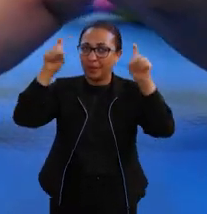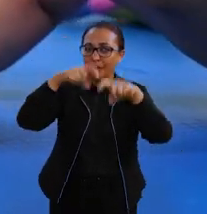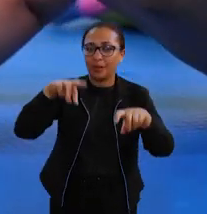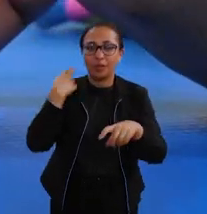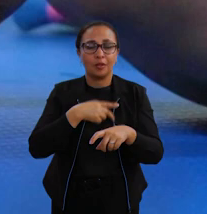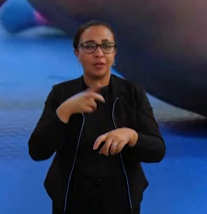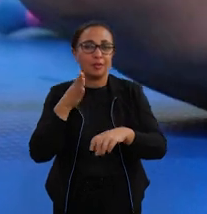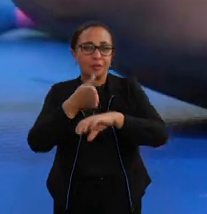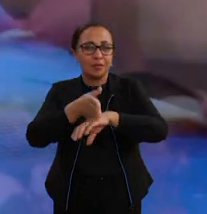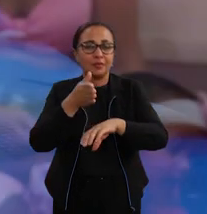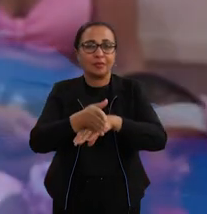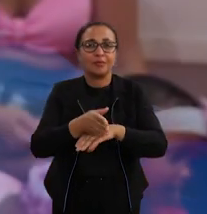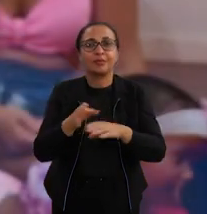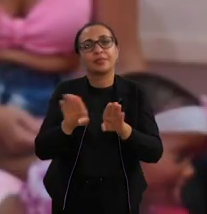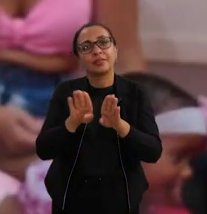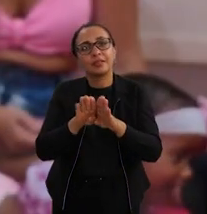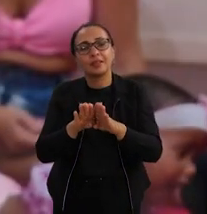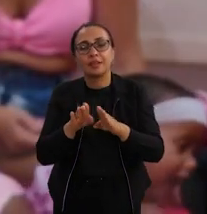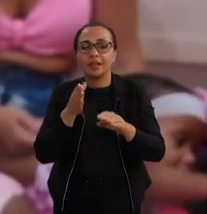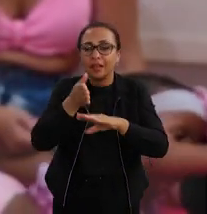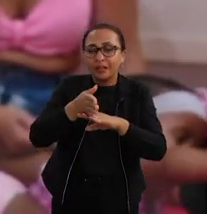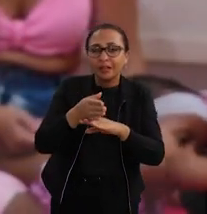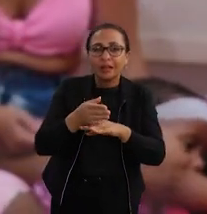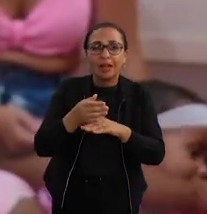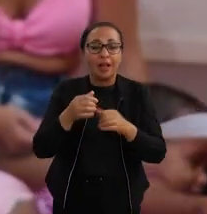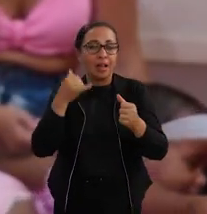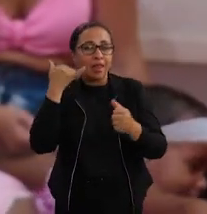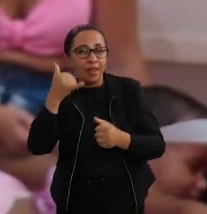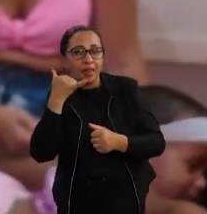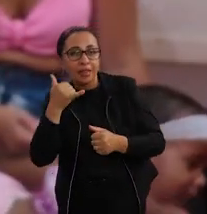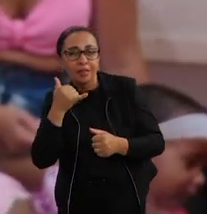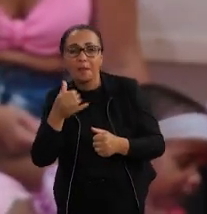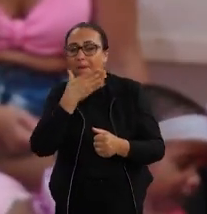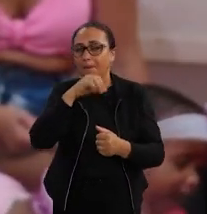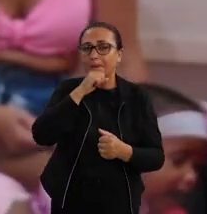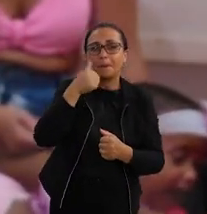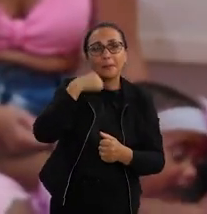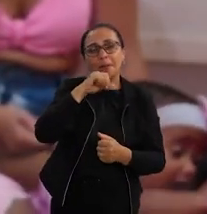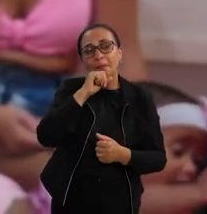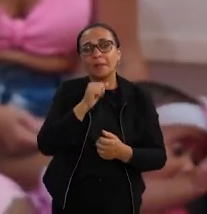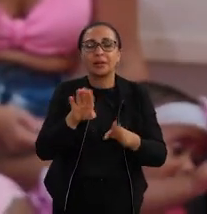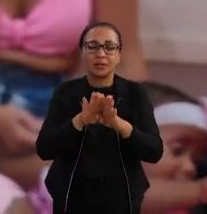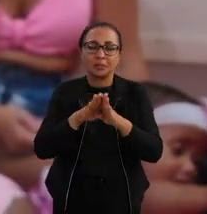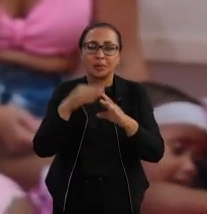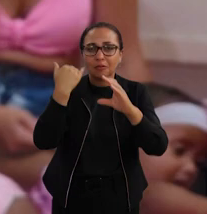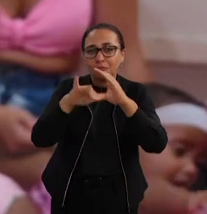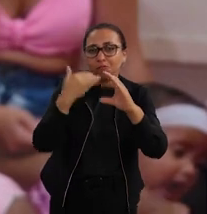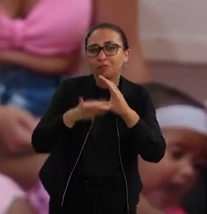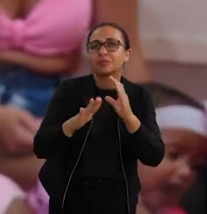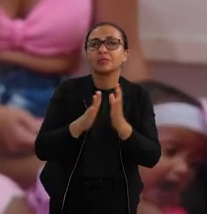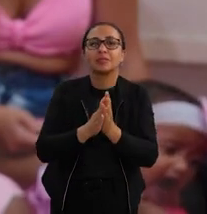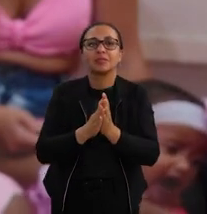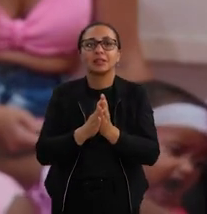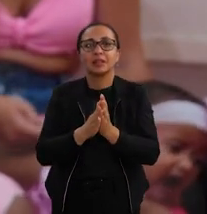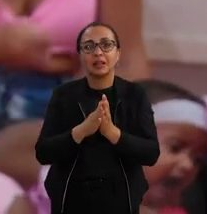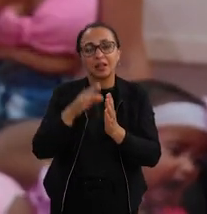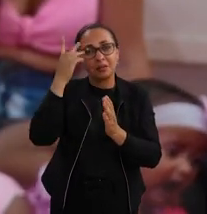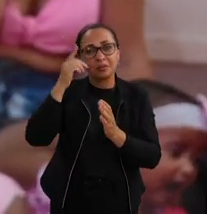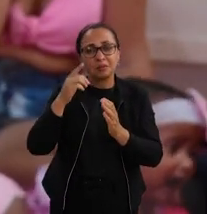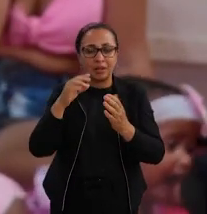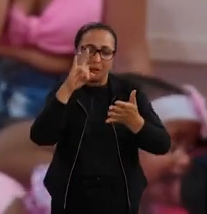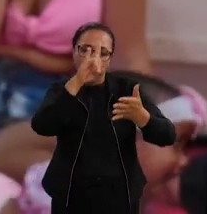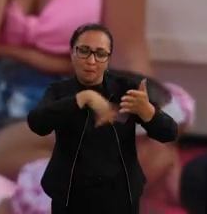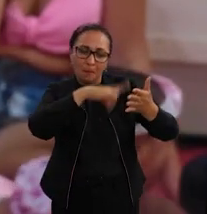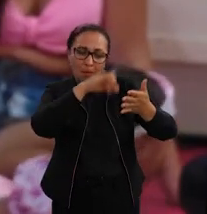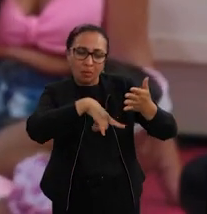também temos acesso. Então nós entramos em contato com os pais dessa criança, que fica registrado também